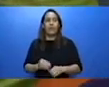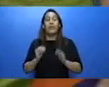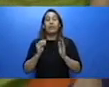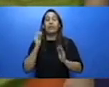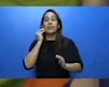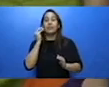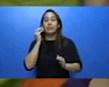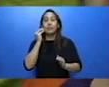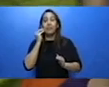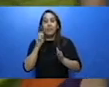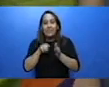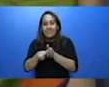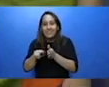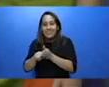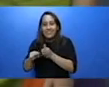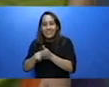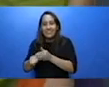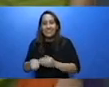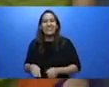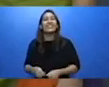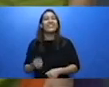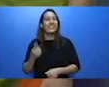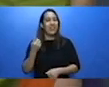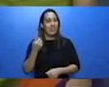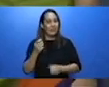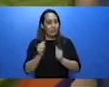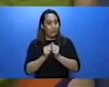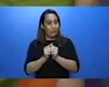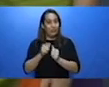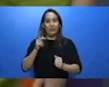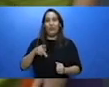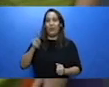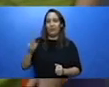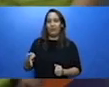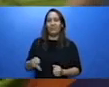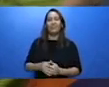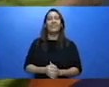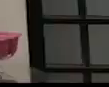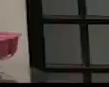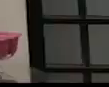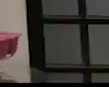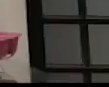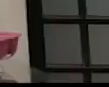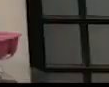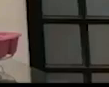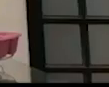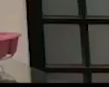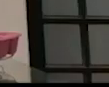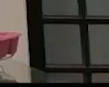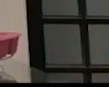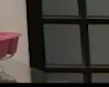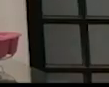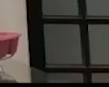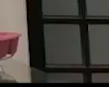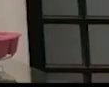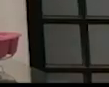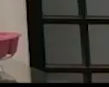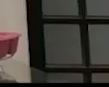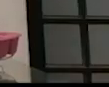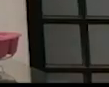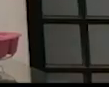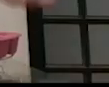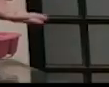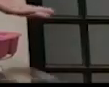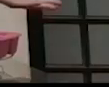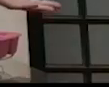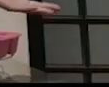Experimento científico só com ela, professora Ana Carolina, com vocês. Olá, turminha do segundo